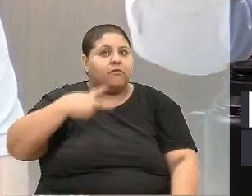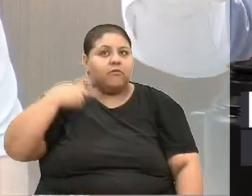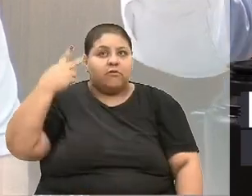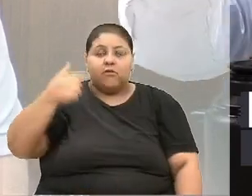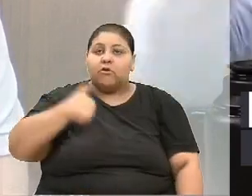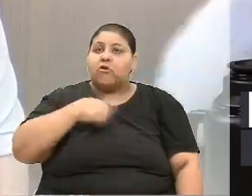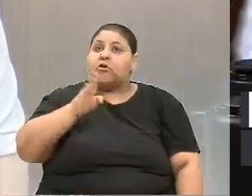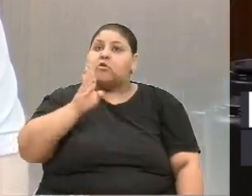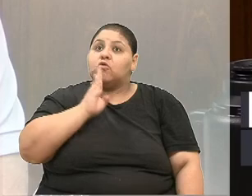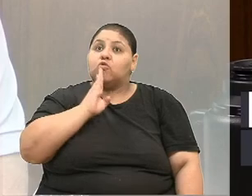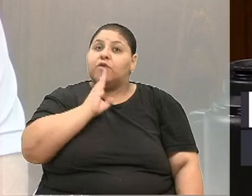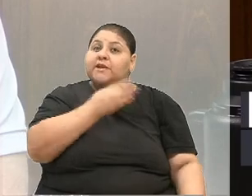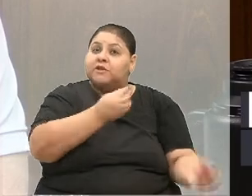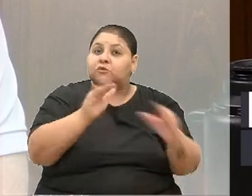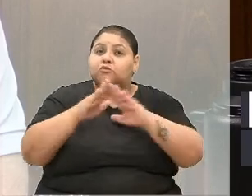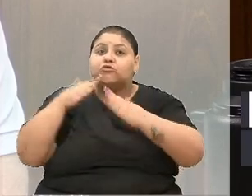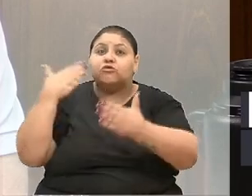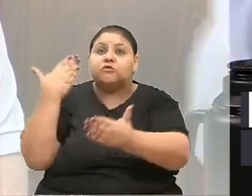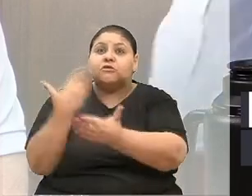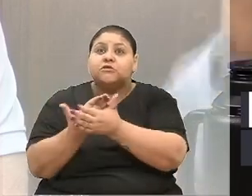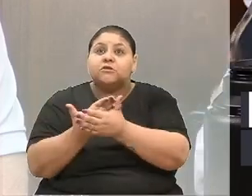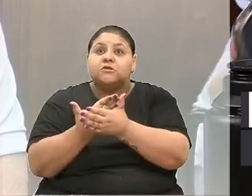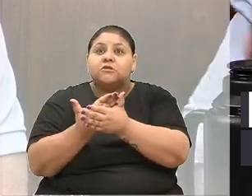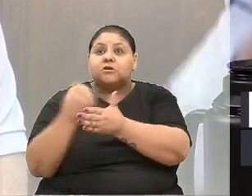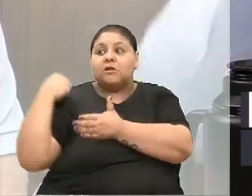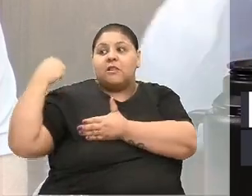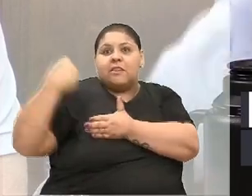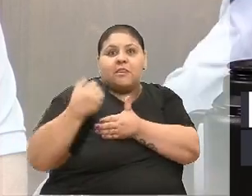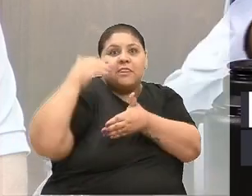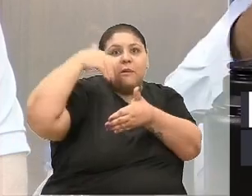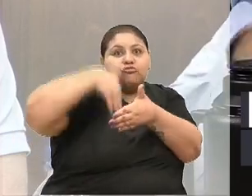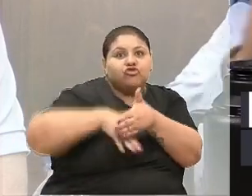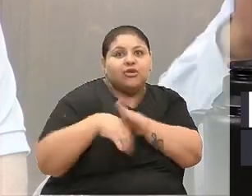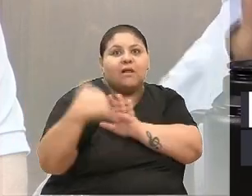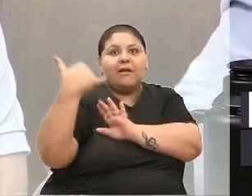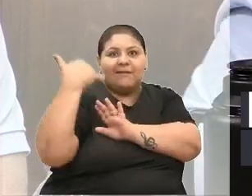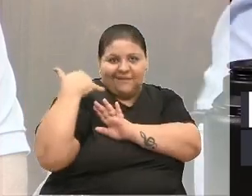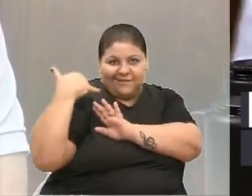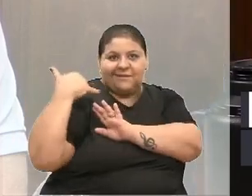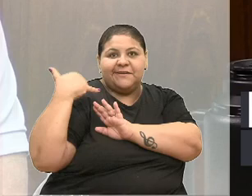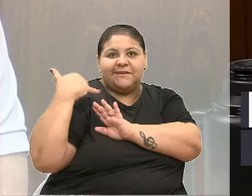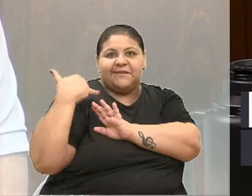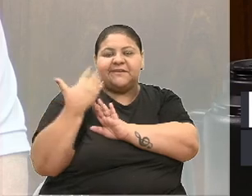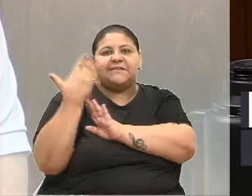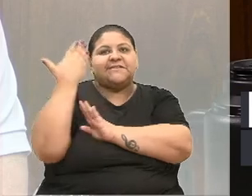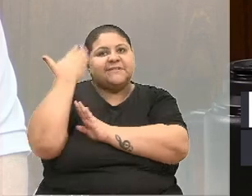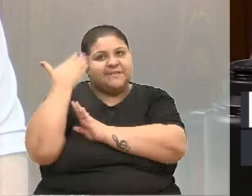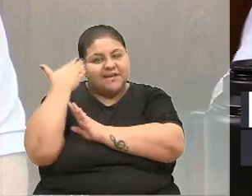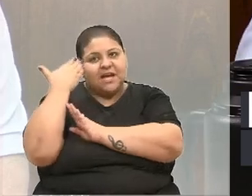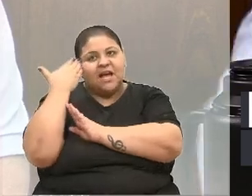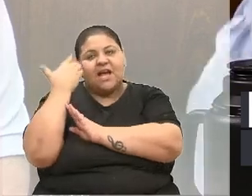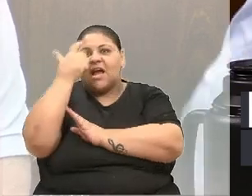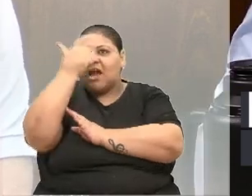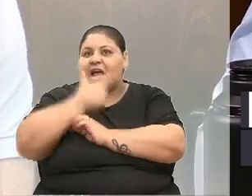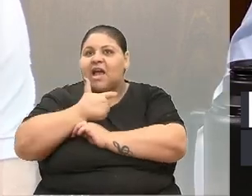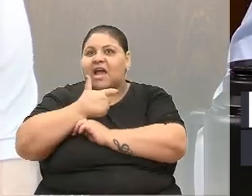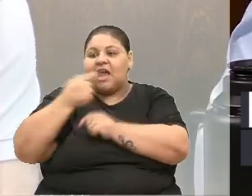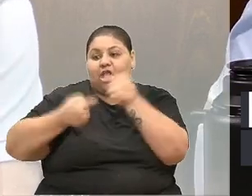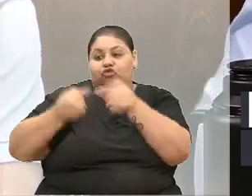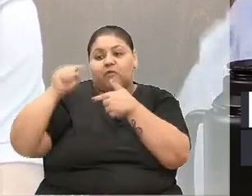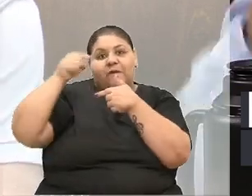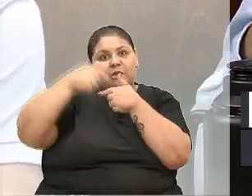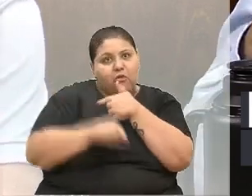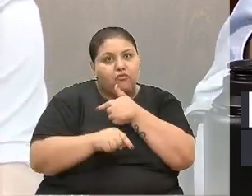conheço várias escolas de Caxias, e eles levam na mochila. E o pai manda mensagem, liga para... Então, acho que o debate é profundo e